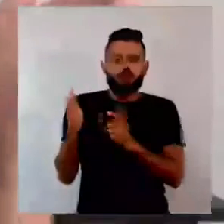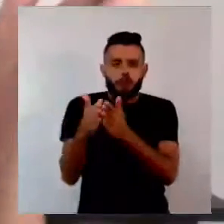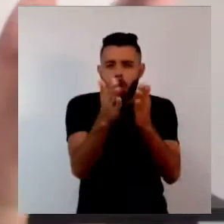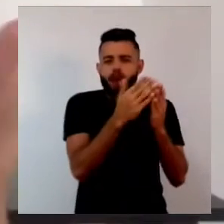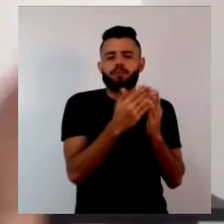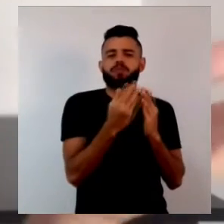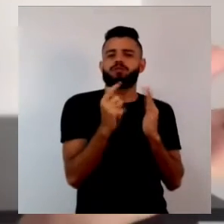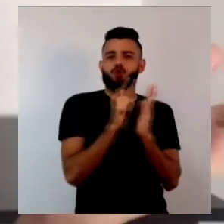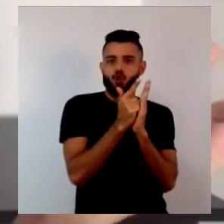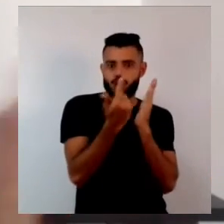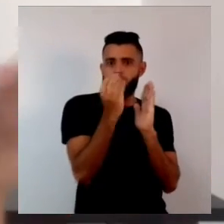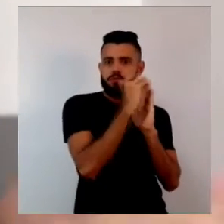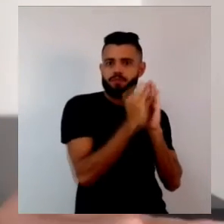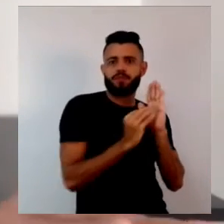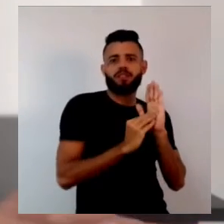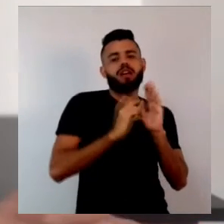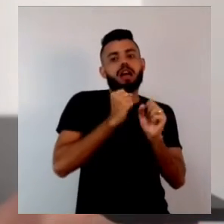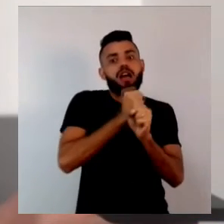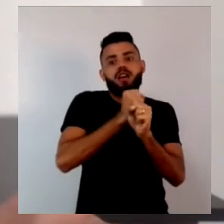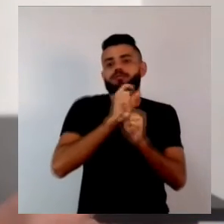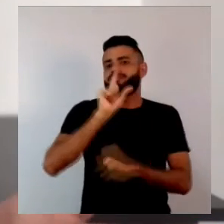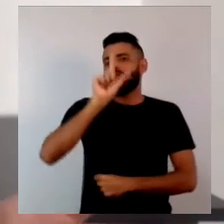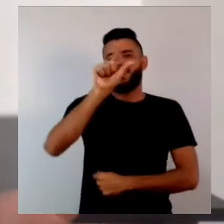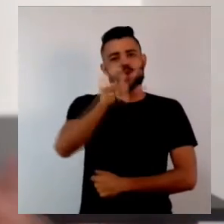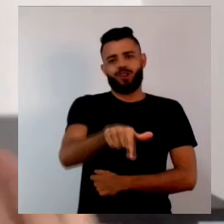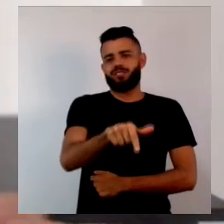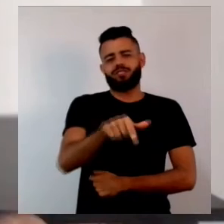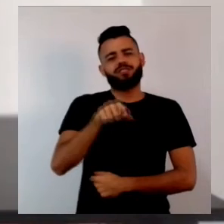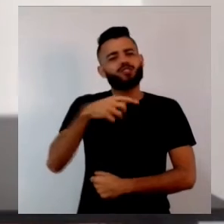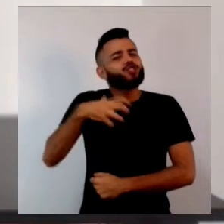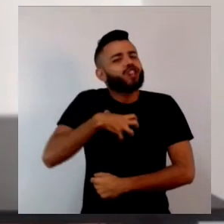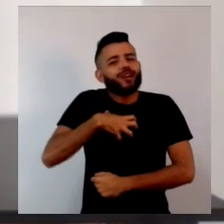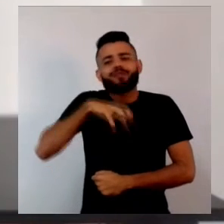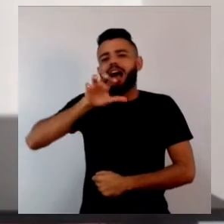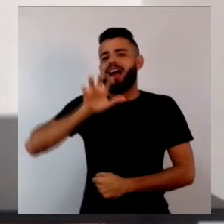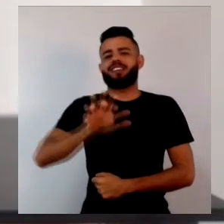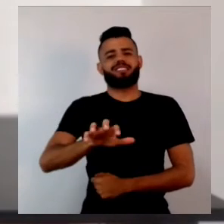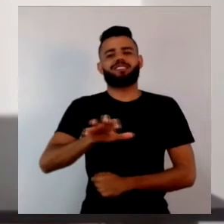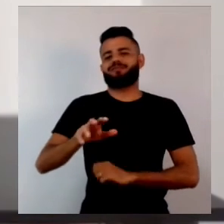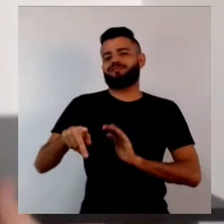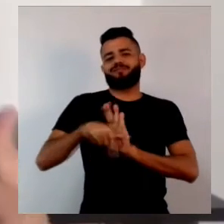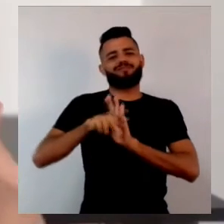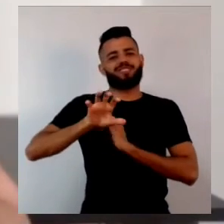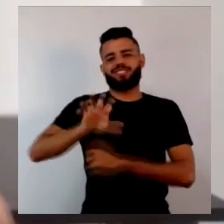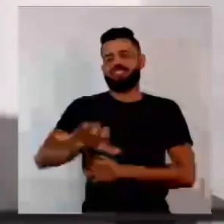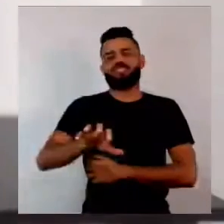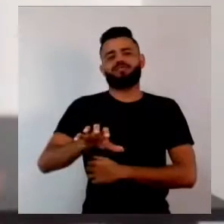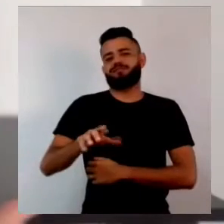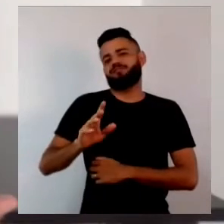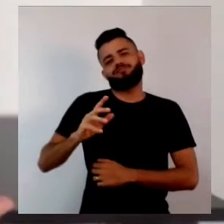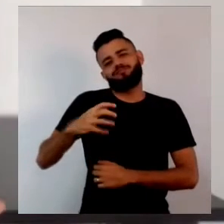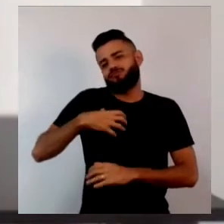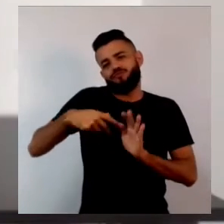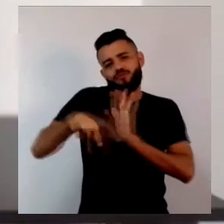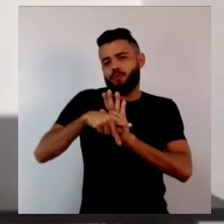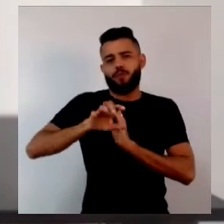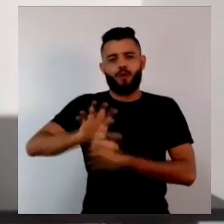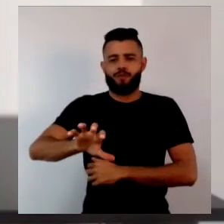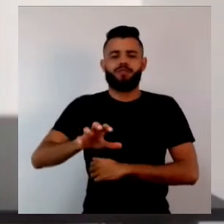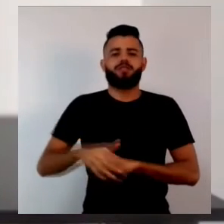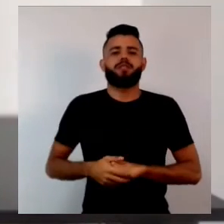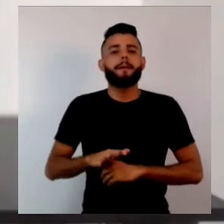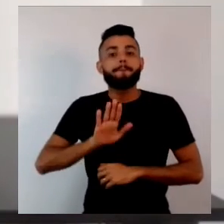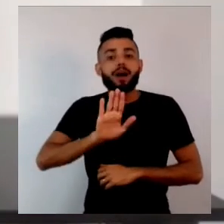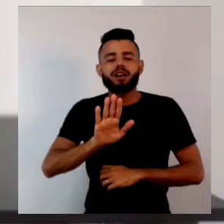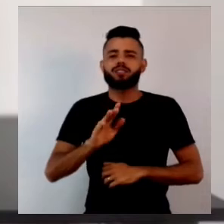já é viés, já é parte. Nunca existiu maneira de você achar que isso não é viés, né? Agora, quando você tem transparência, tem um editorial